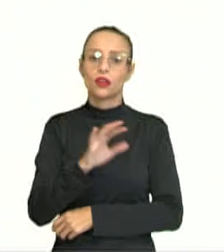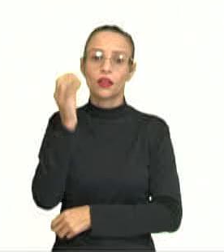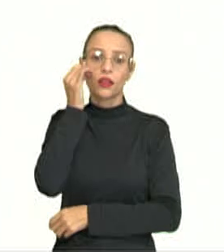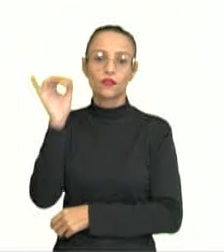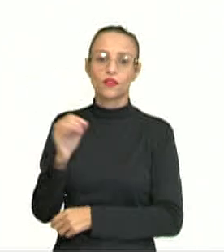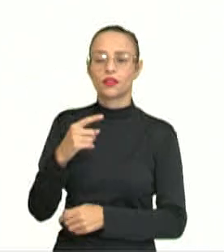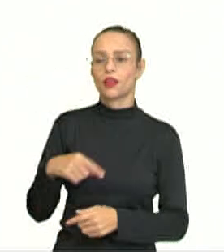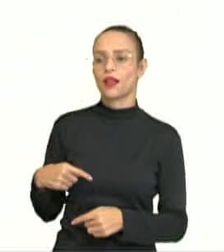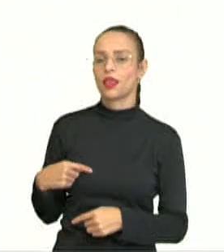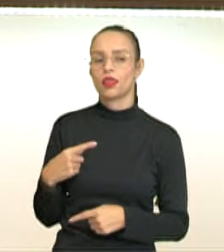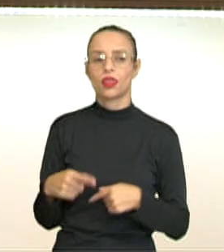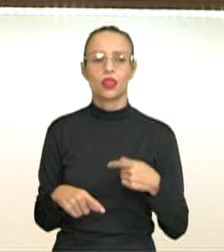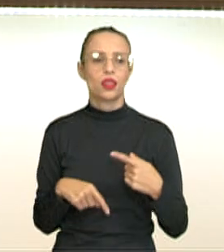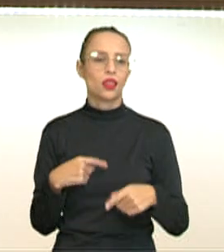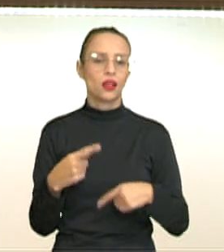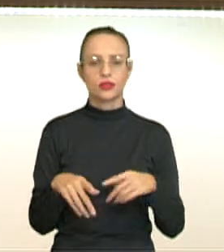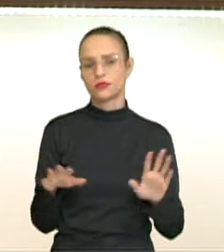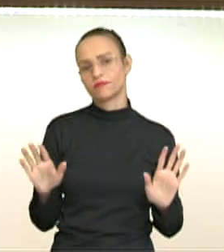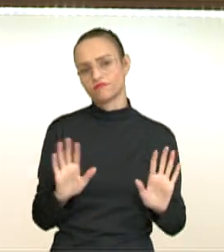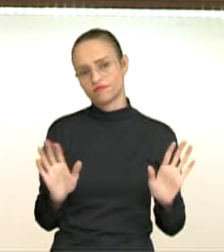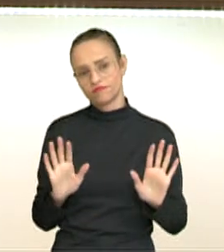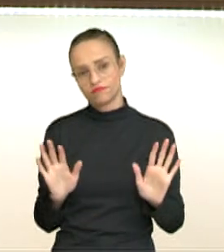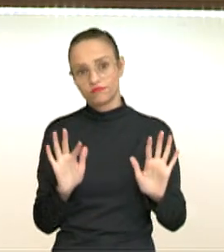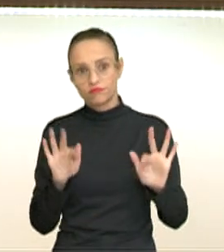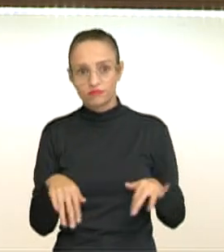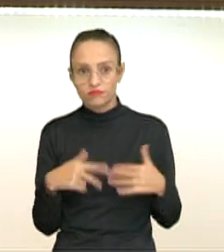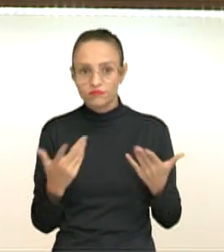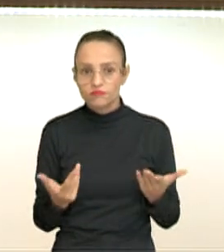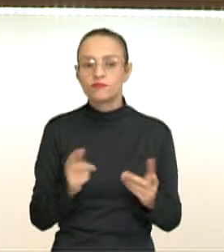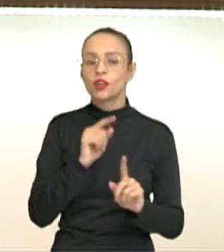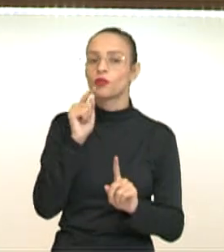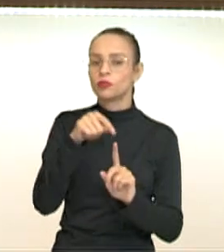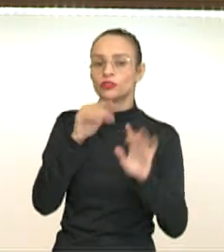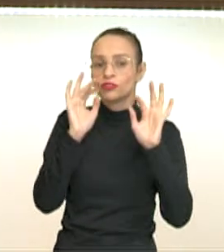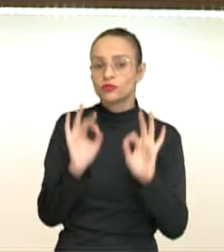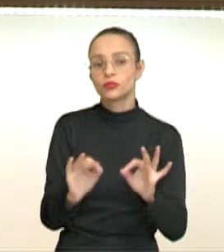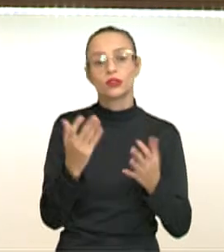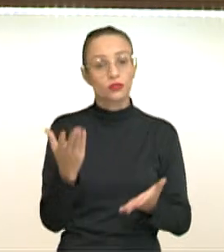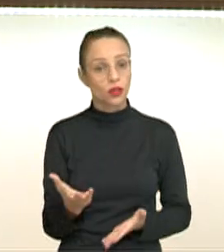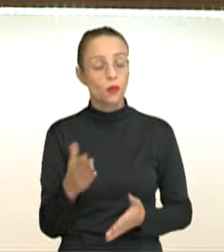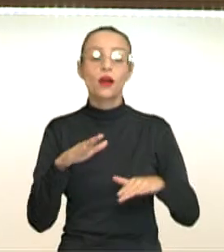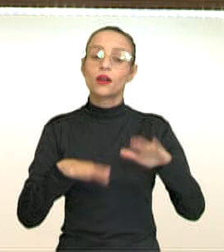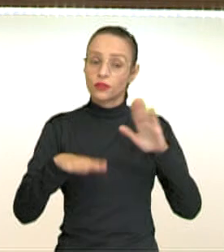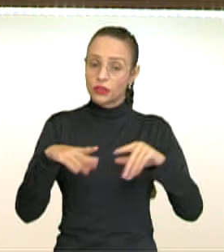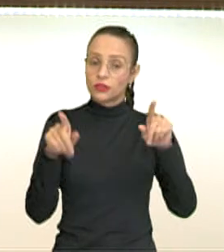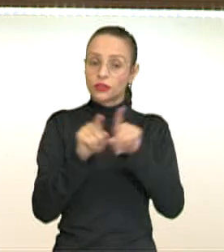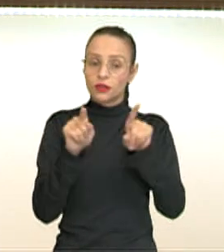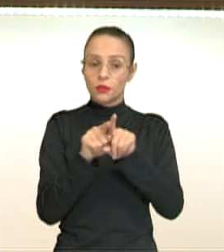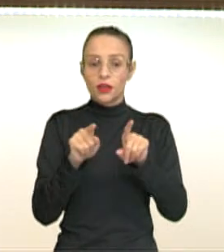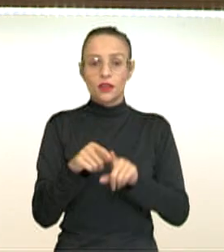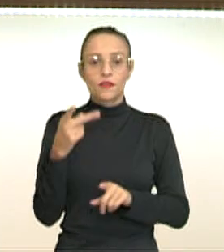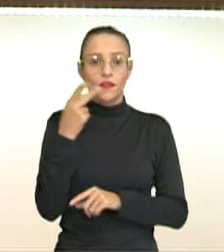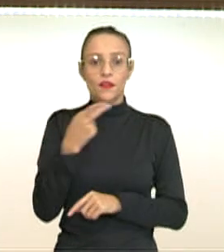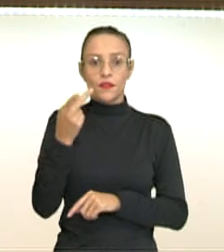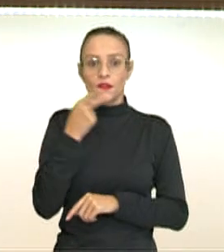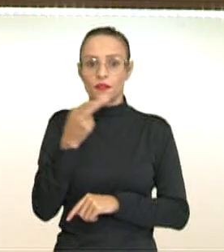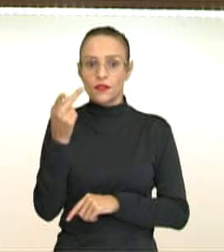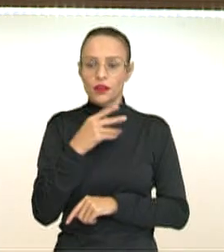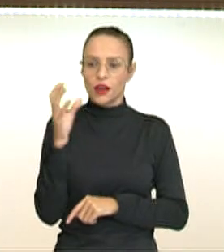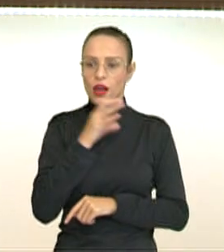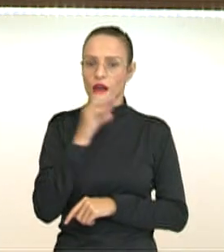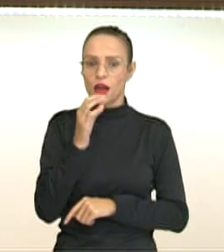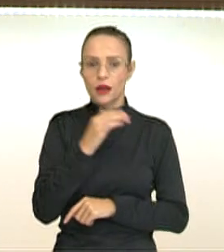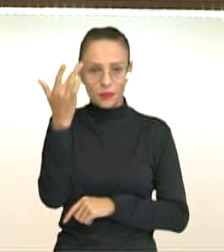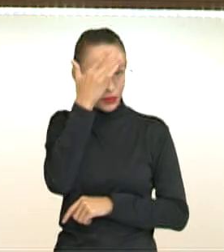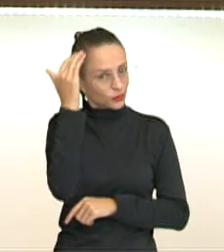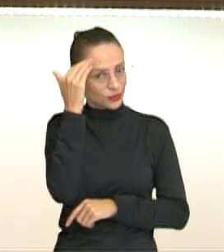só enrolando, e aí no final nem disse aquilo que você queria. Ou, muitas vezes, falar muito rápido, as pessoas não